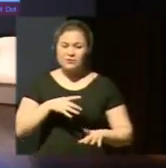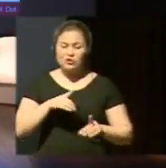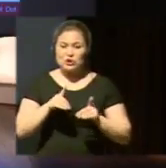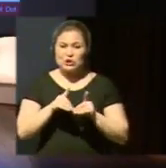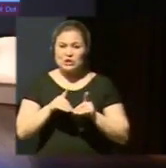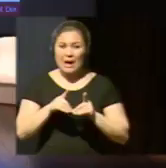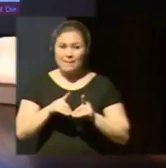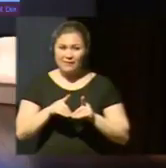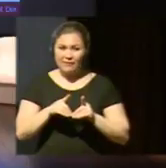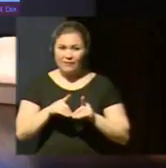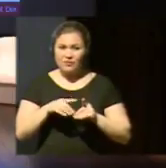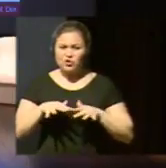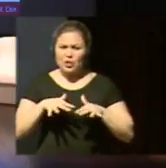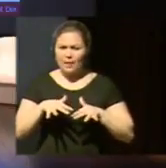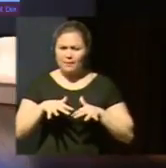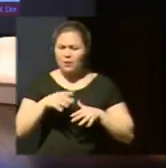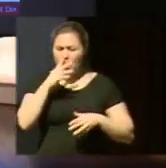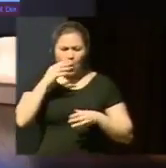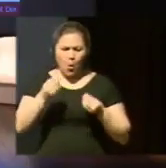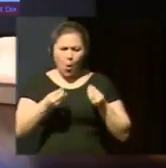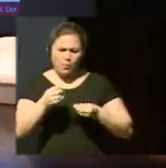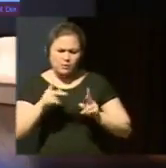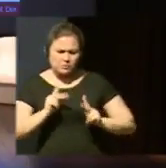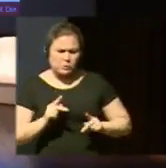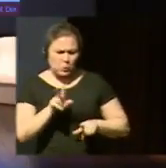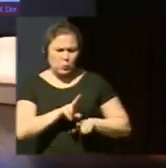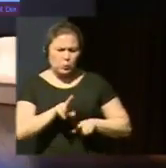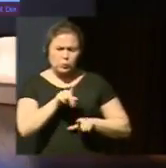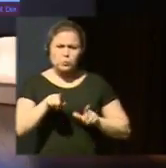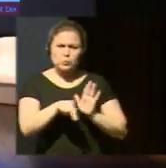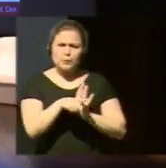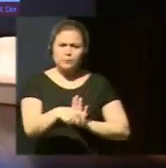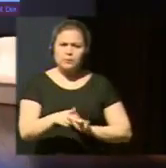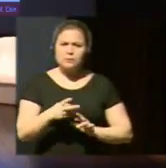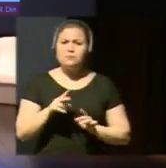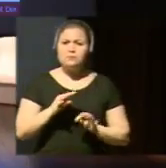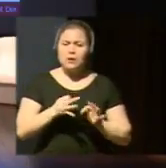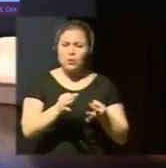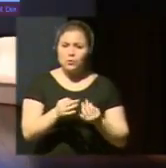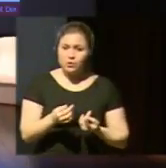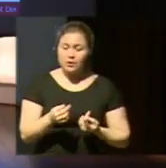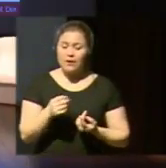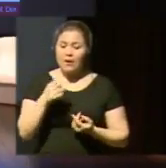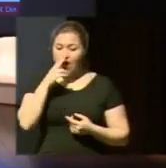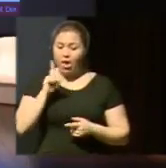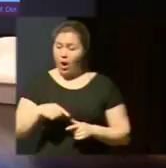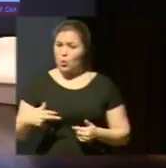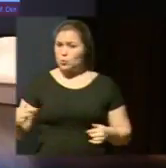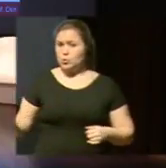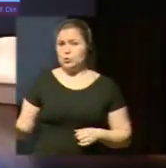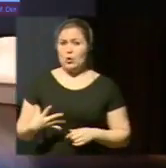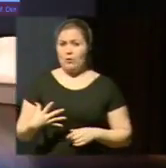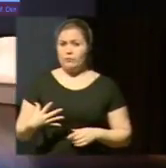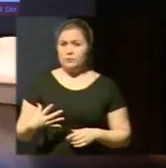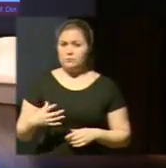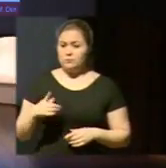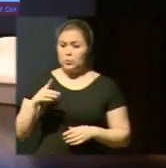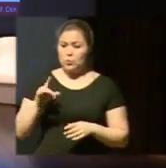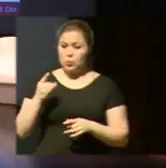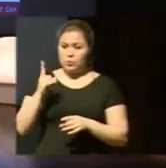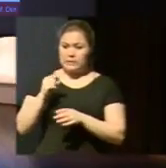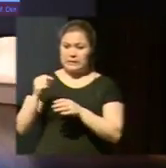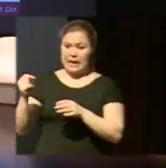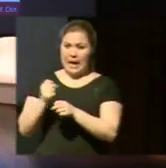dinâmica. Como que as pessoas usam tecnologia? Isso é uma coisa nova nos últimos 100 anos.